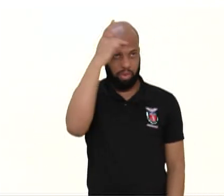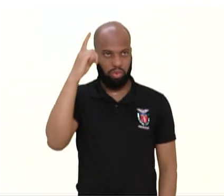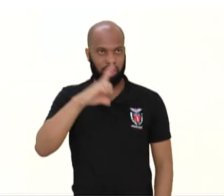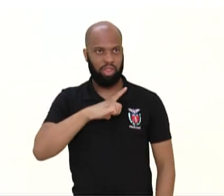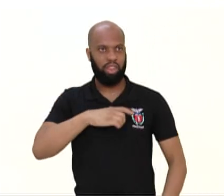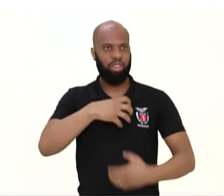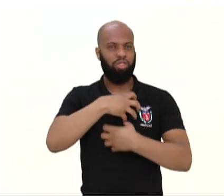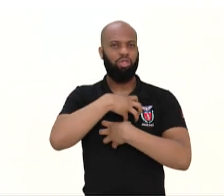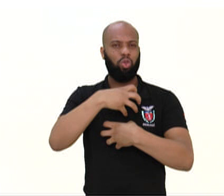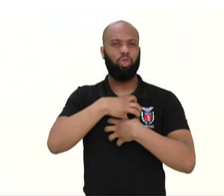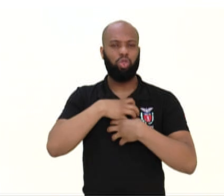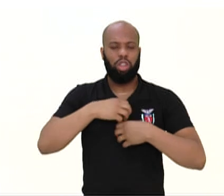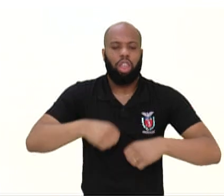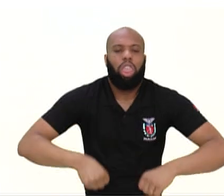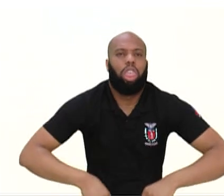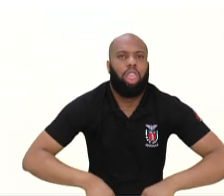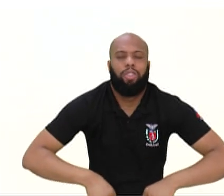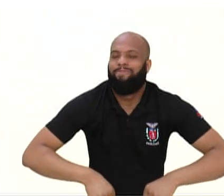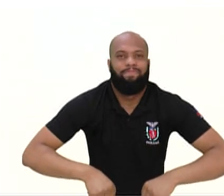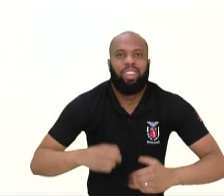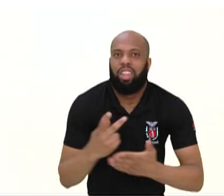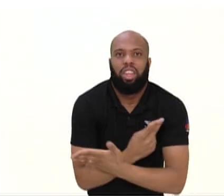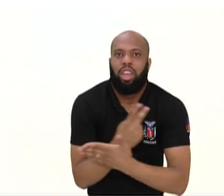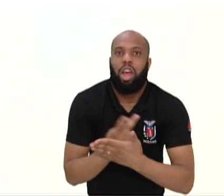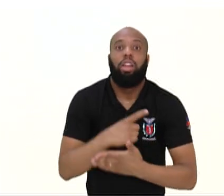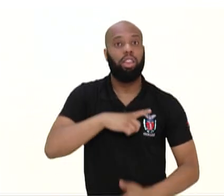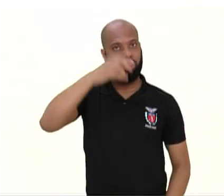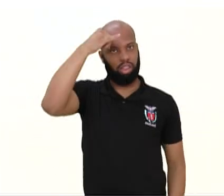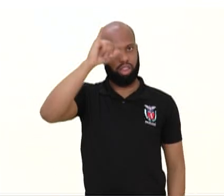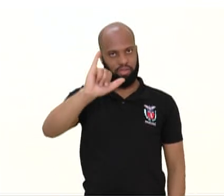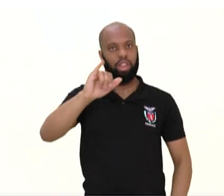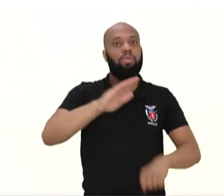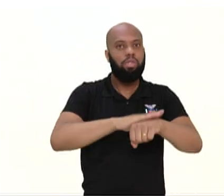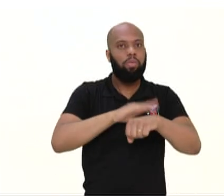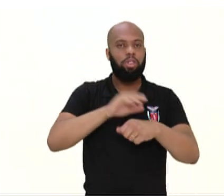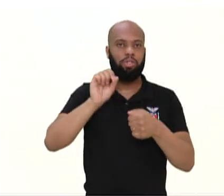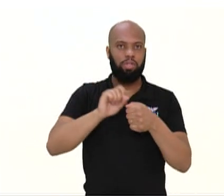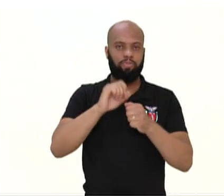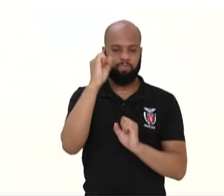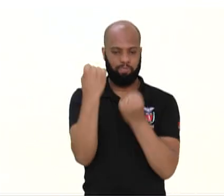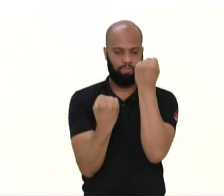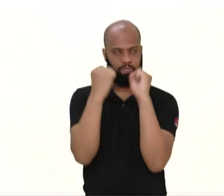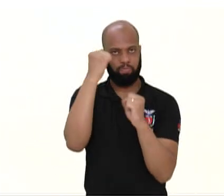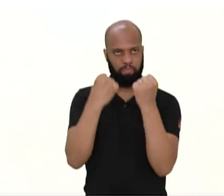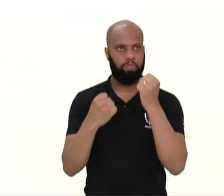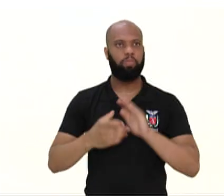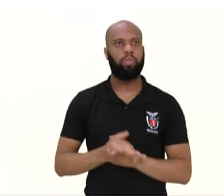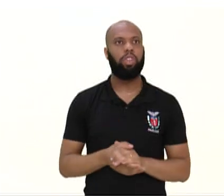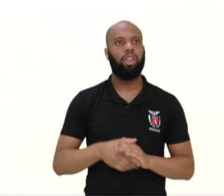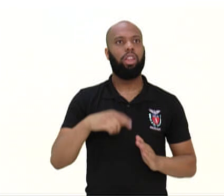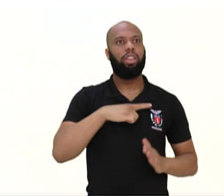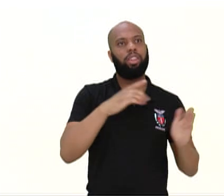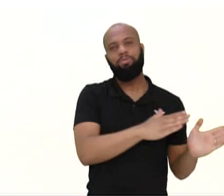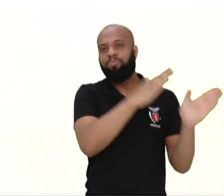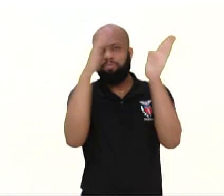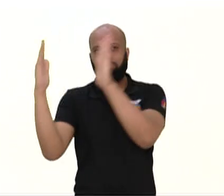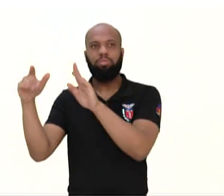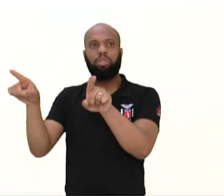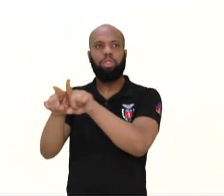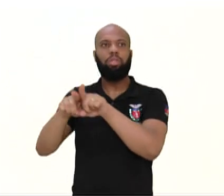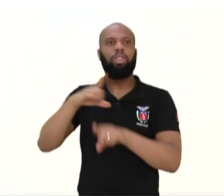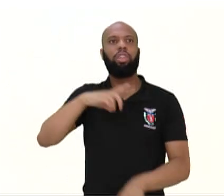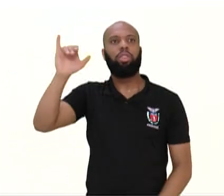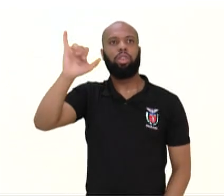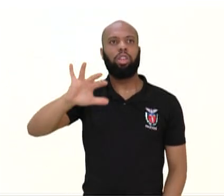uma curvatura na coluna. Então, isso deve ser evitado quando você faz um exercício com cargas. E do lado direito, nós temos